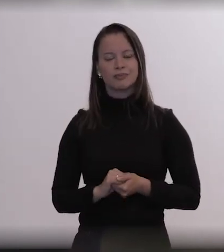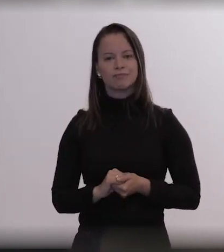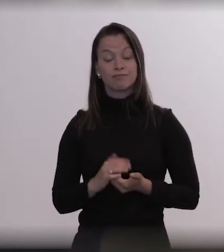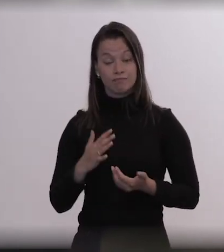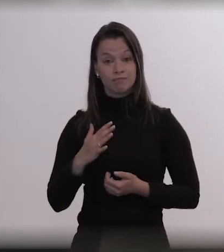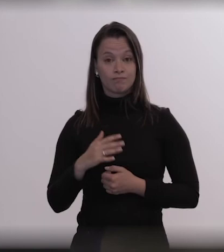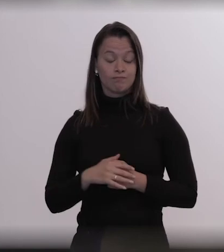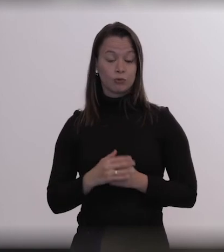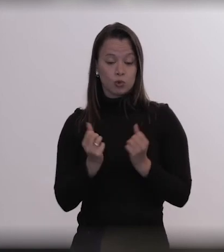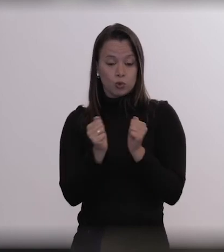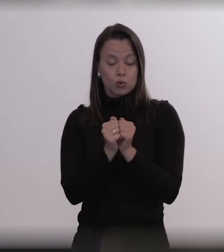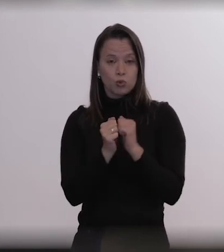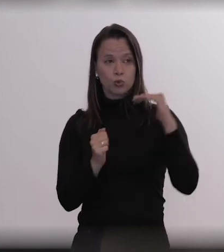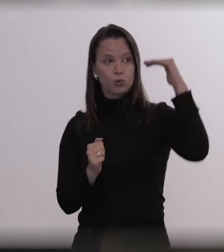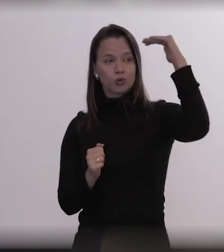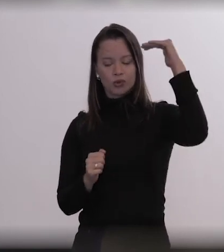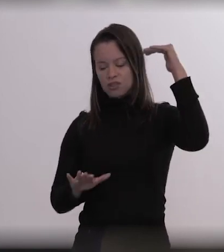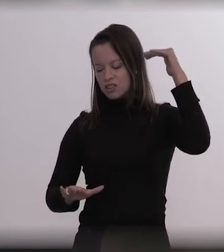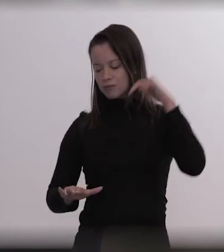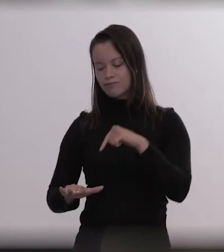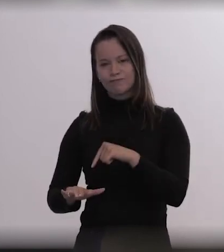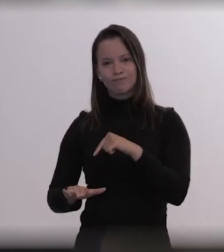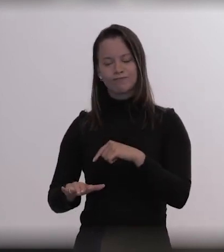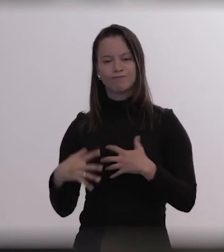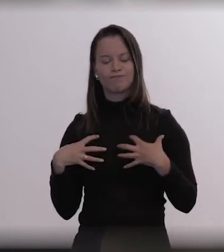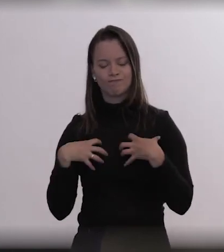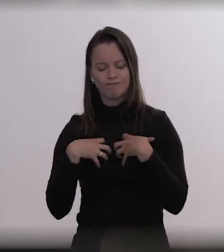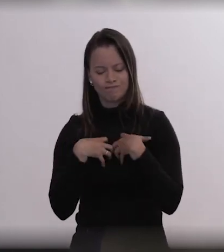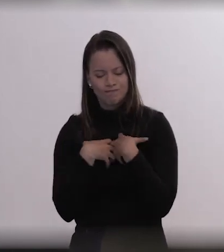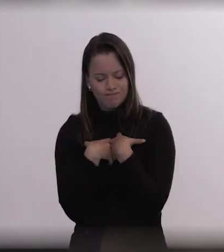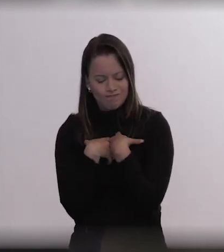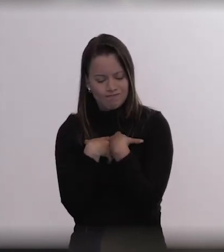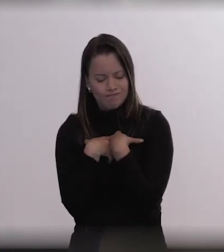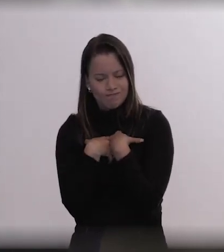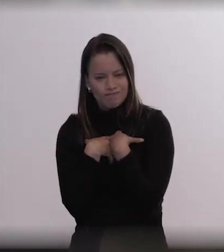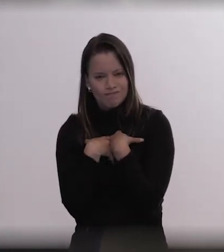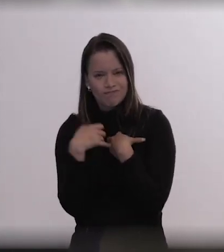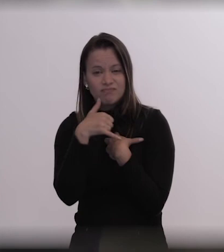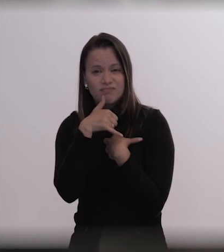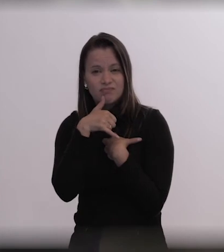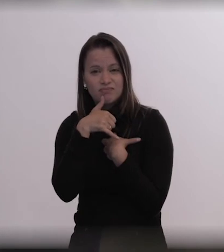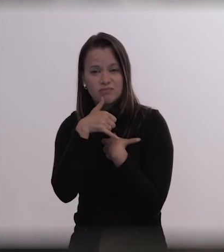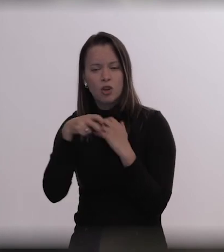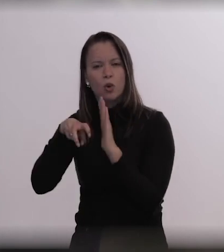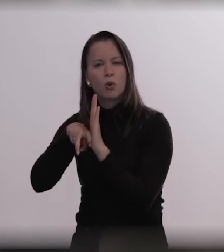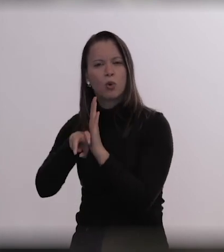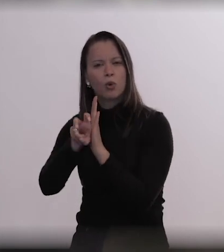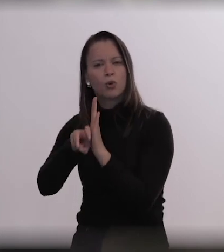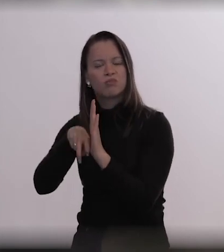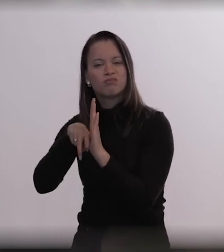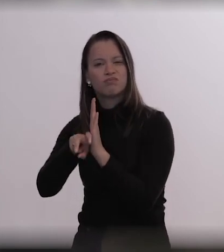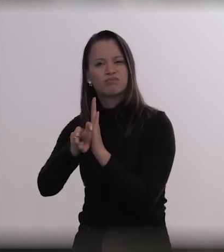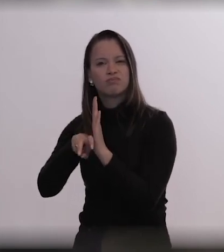na vida com os adultos, elas se melancolizam, se entediam. Uma vida